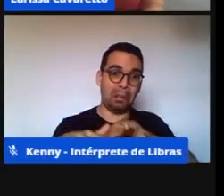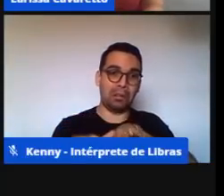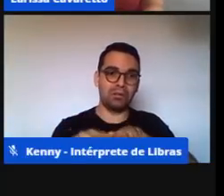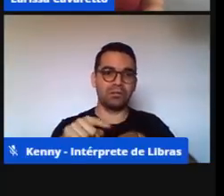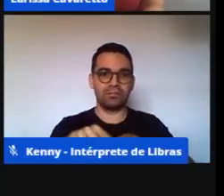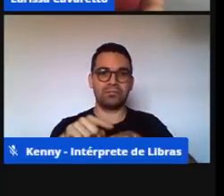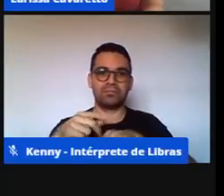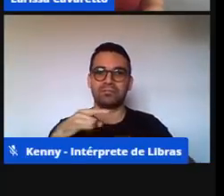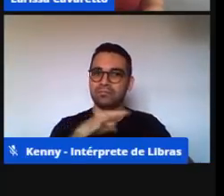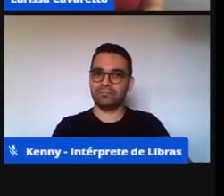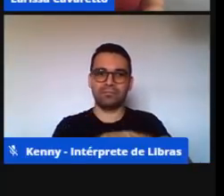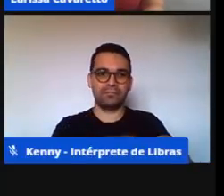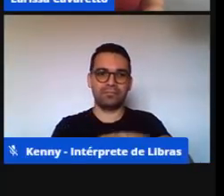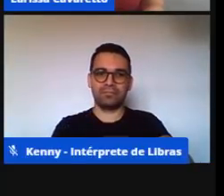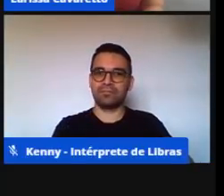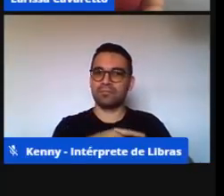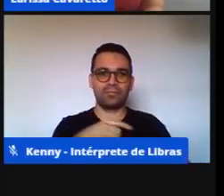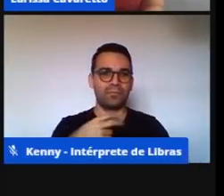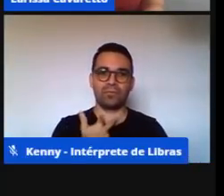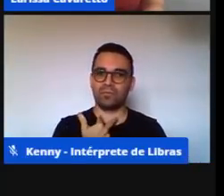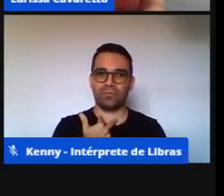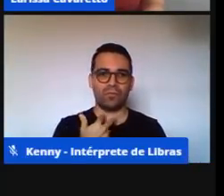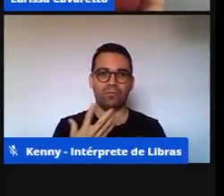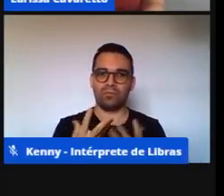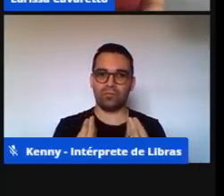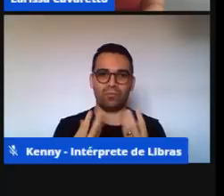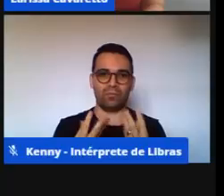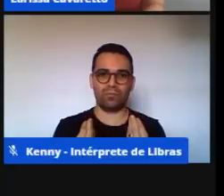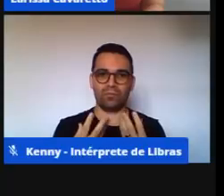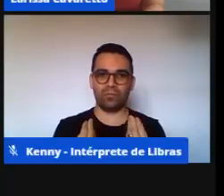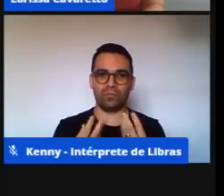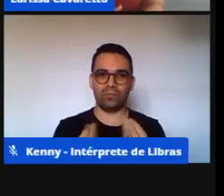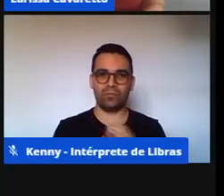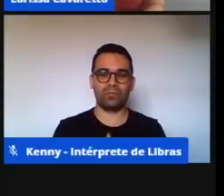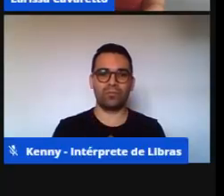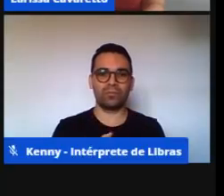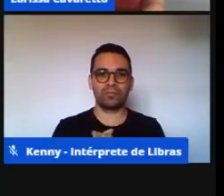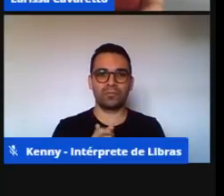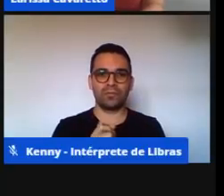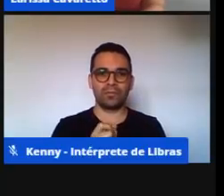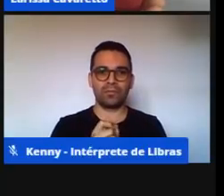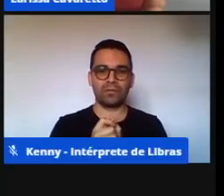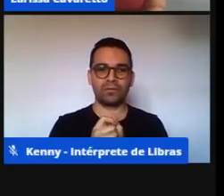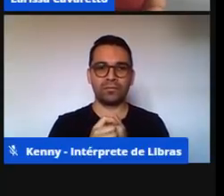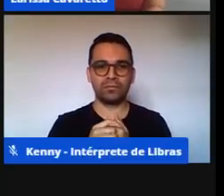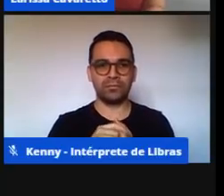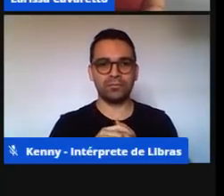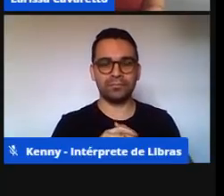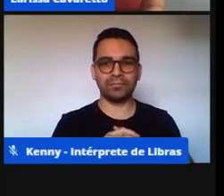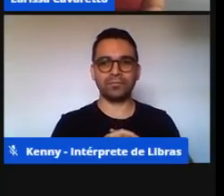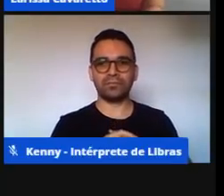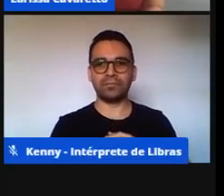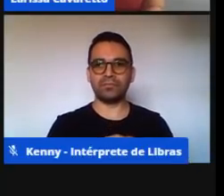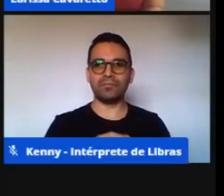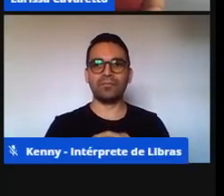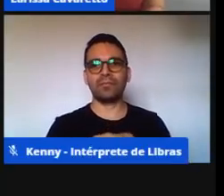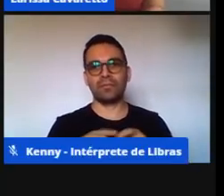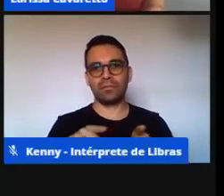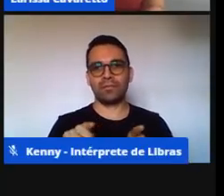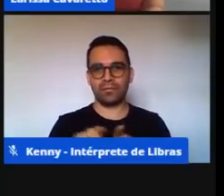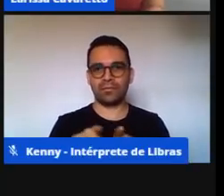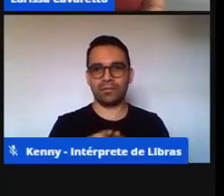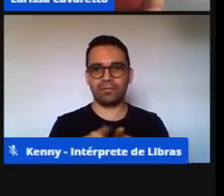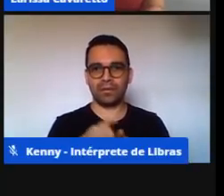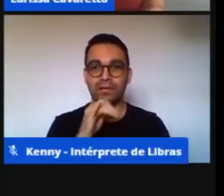para o intervalo, para elas comerem, provavelmente não vai acontecer essa aglomeração, porque o momento de aglomeração nos